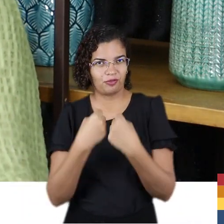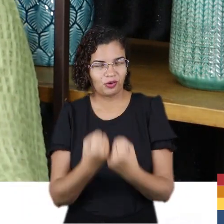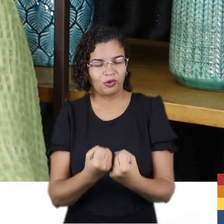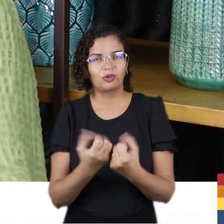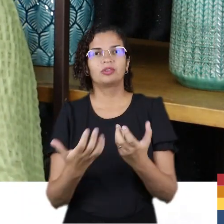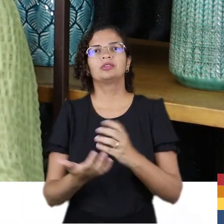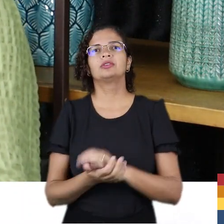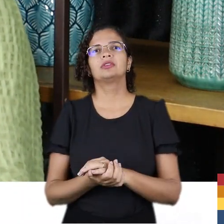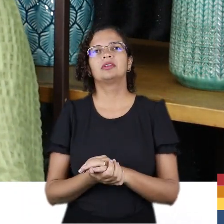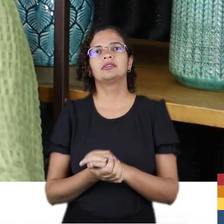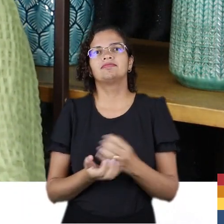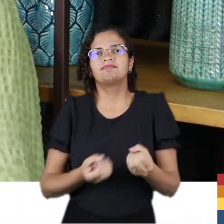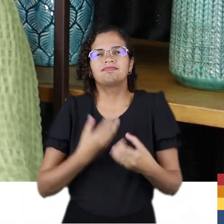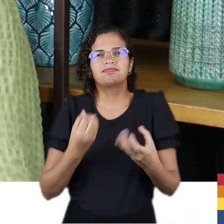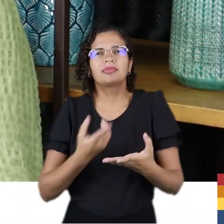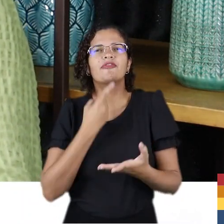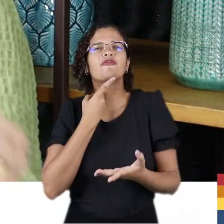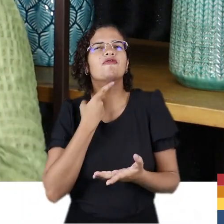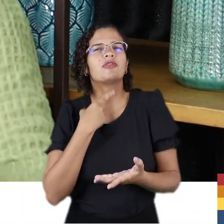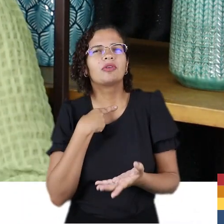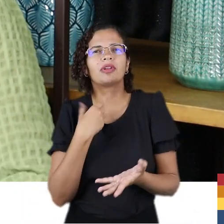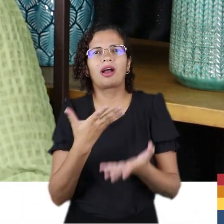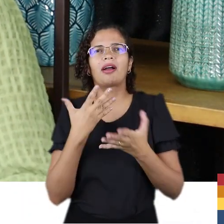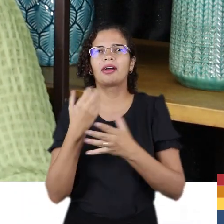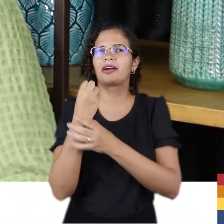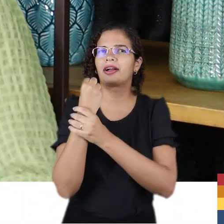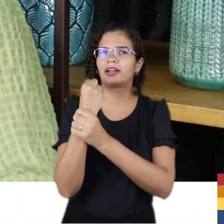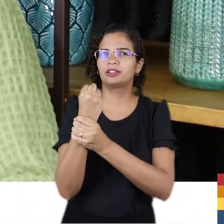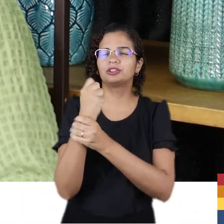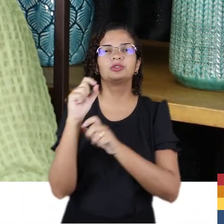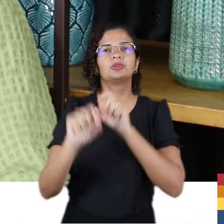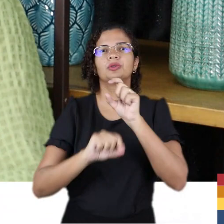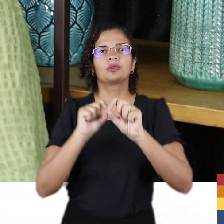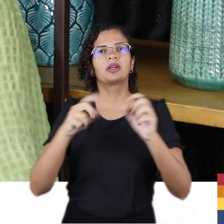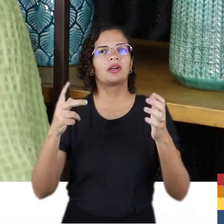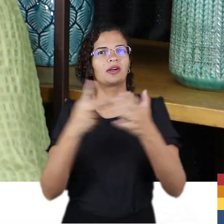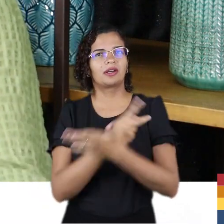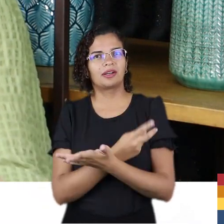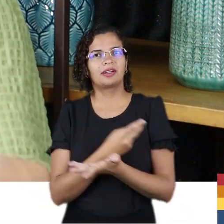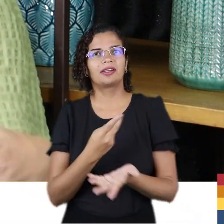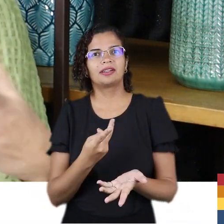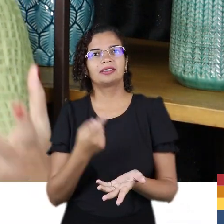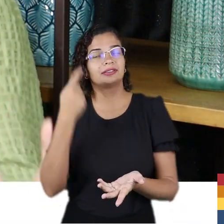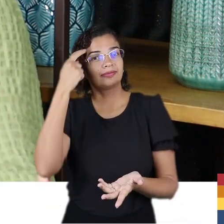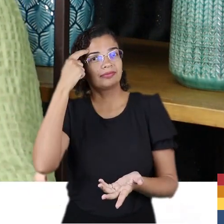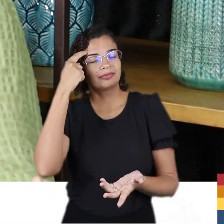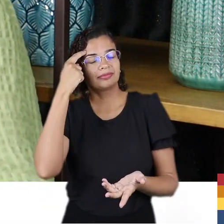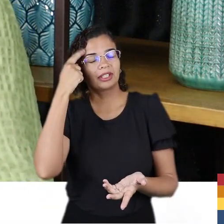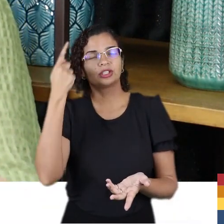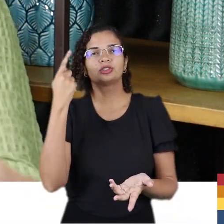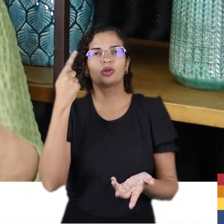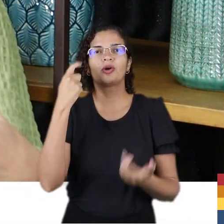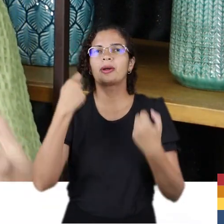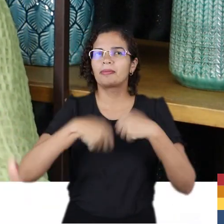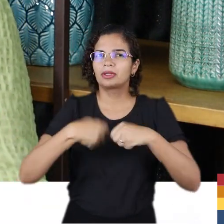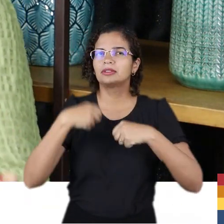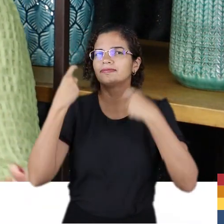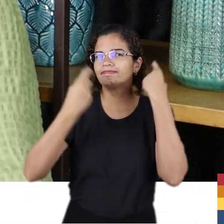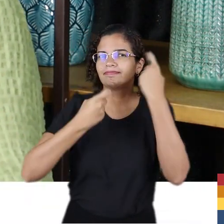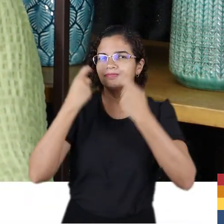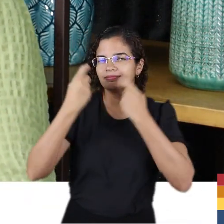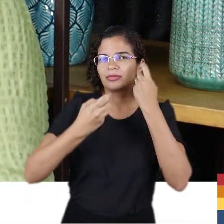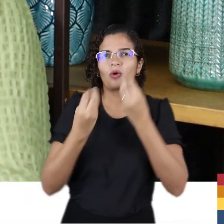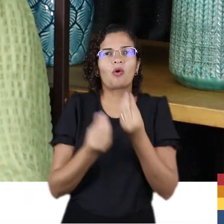fomento, né? Na garantia, então, o que que acontece? A se pressou e se precisou se preocupar como é que a gente poderia